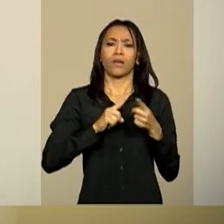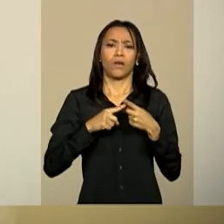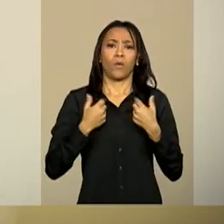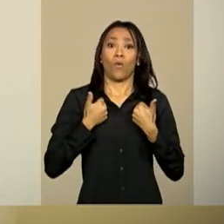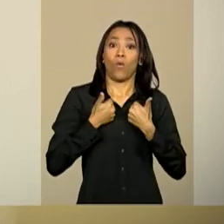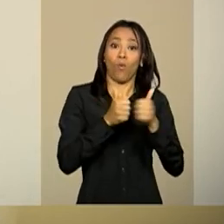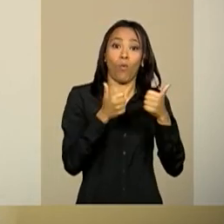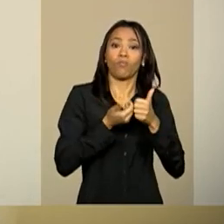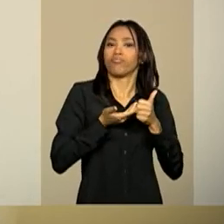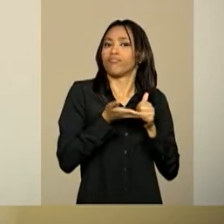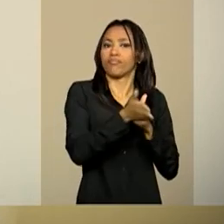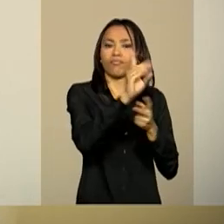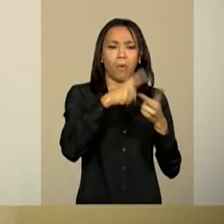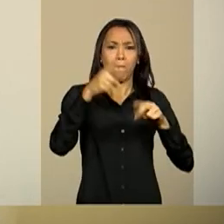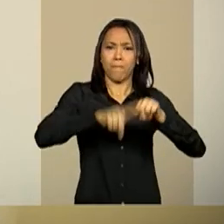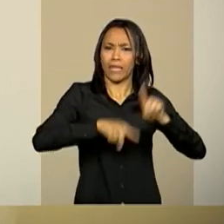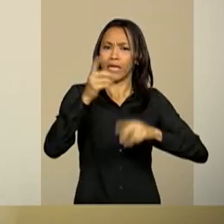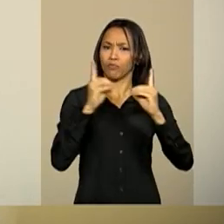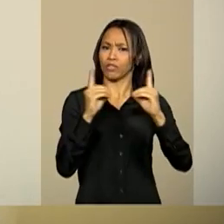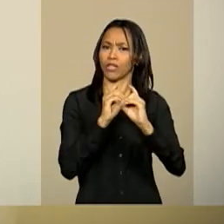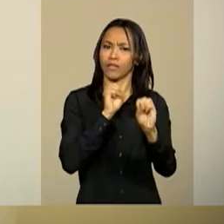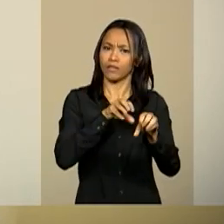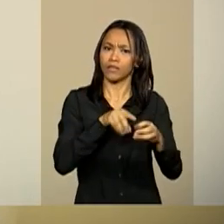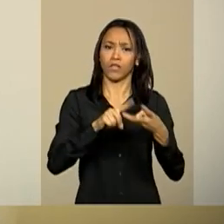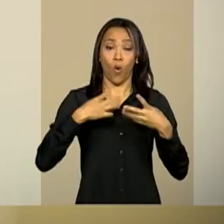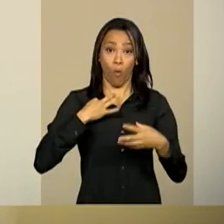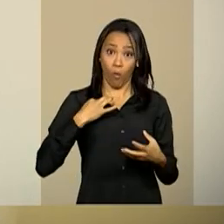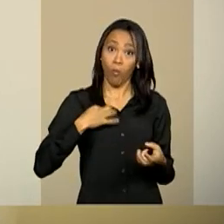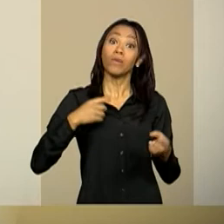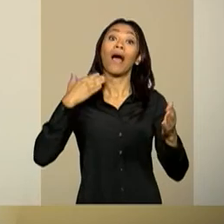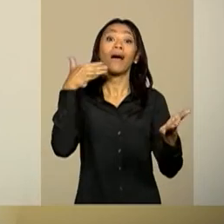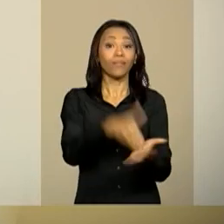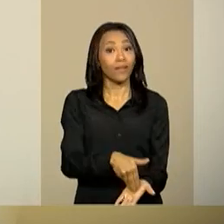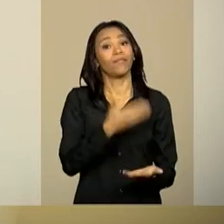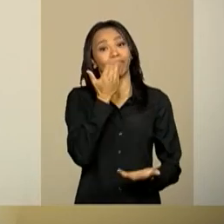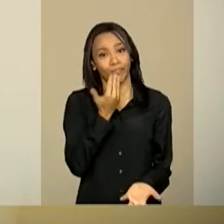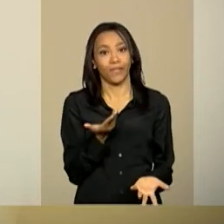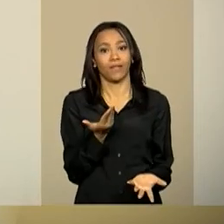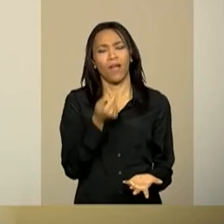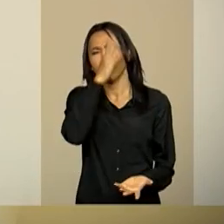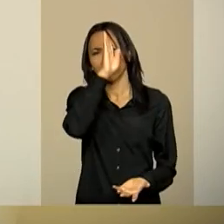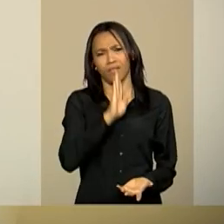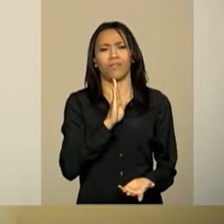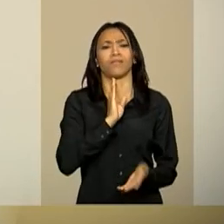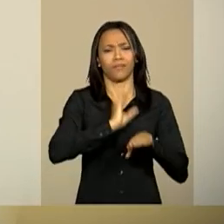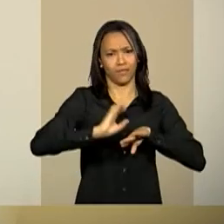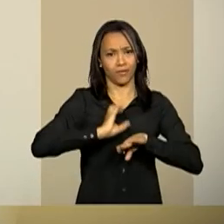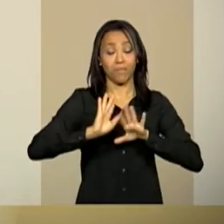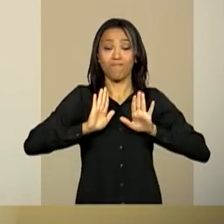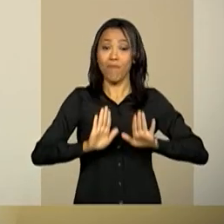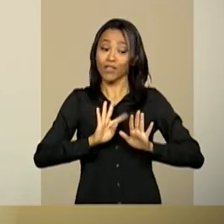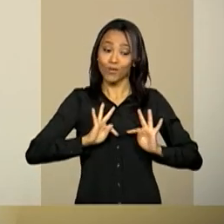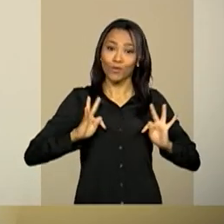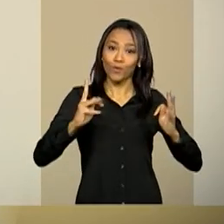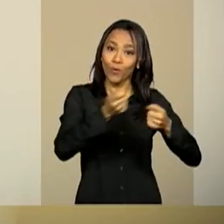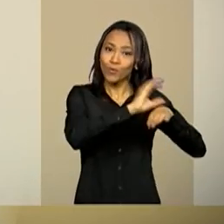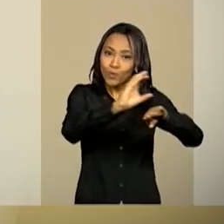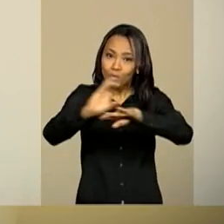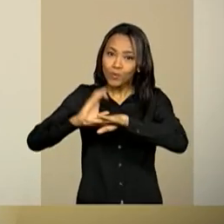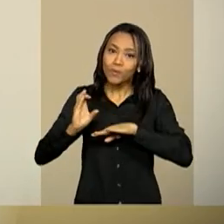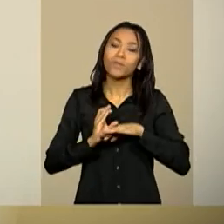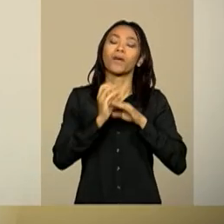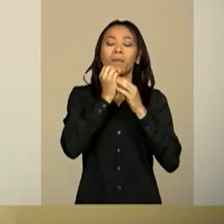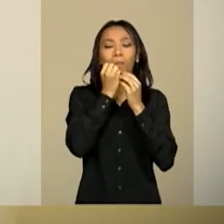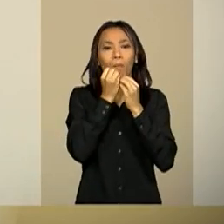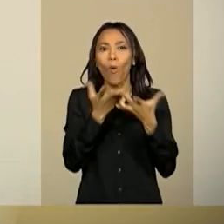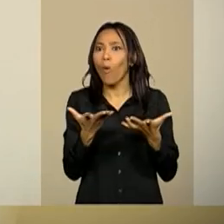ao transporte o material didático uniforme até alimentação são cursos gratuitos mas todos oferecidos